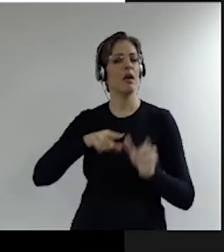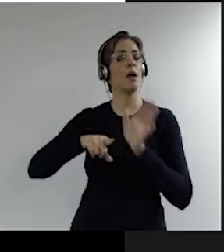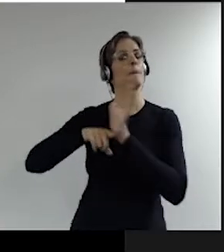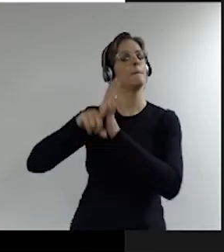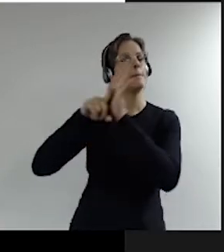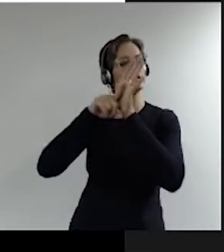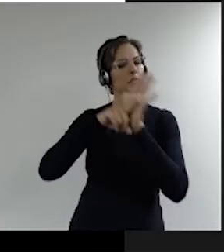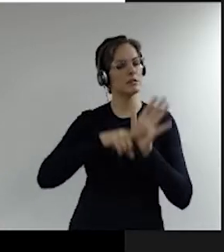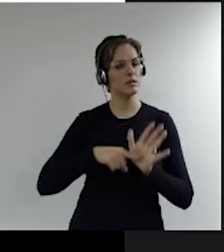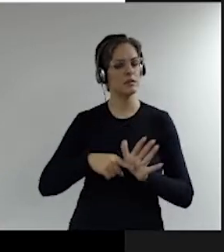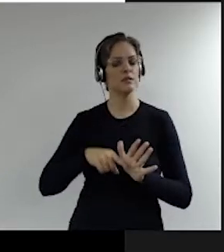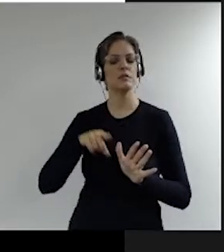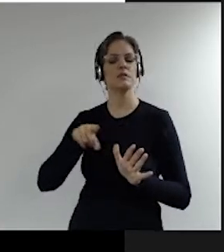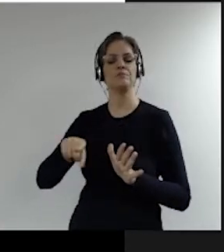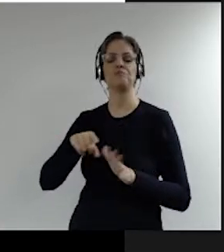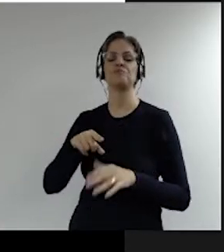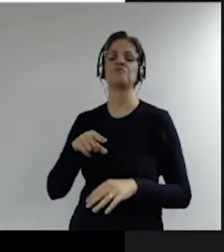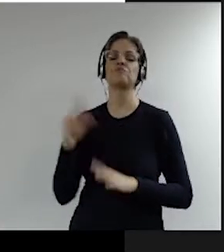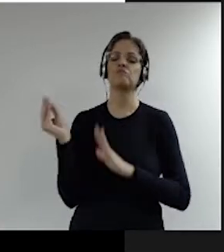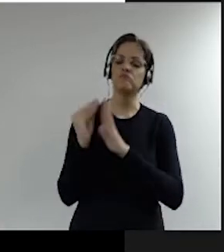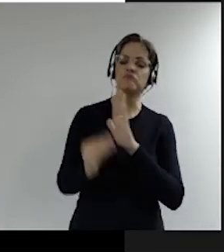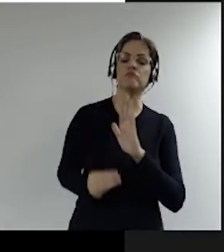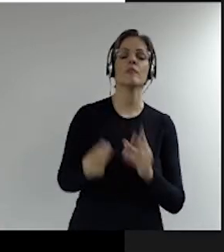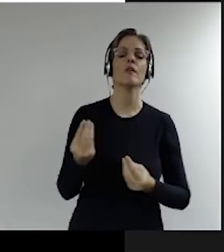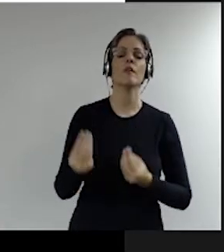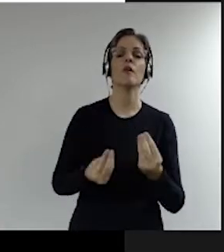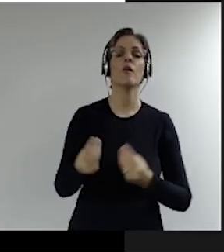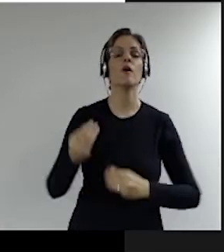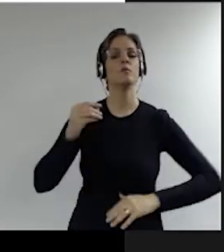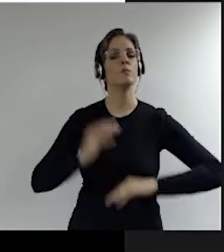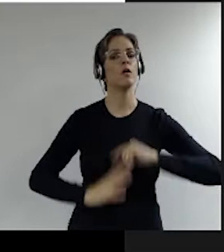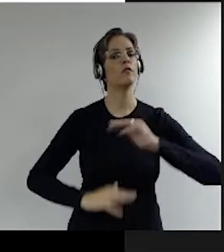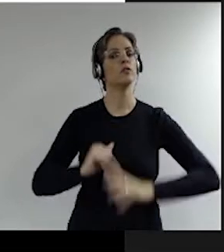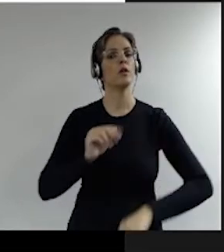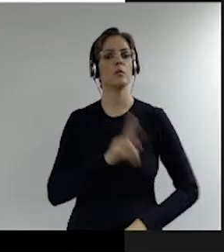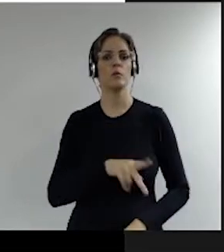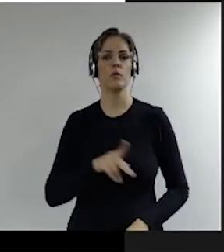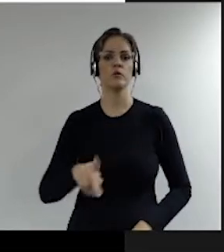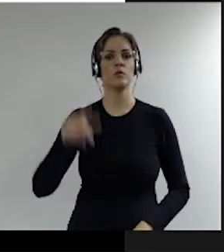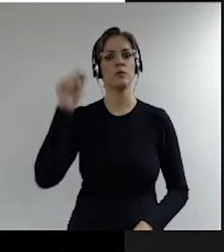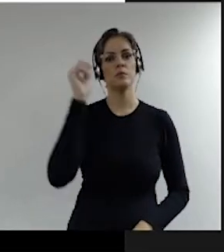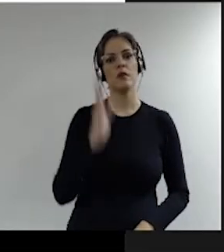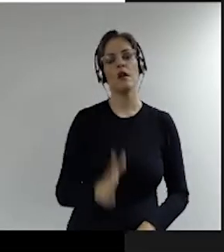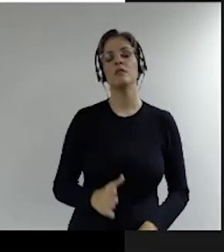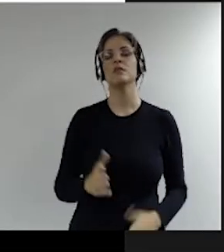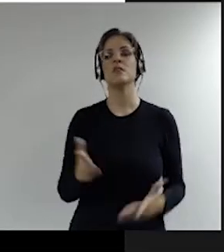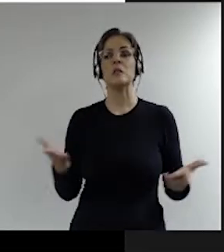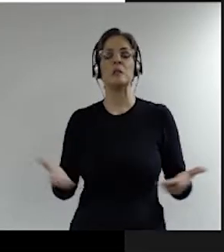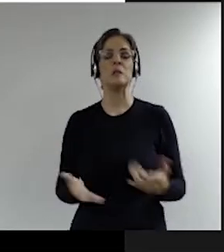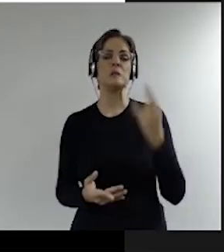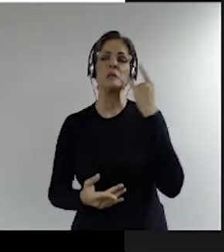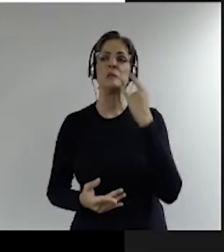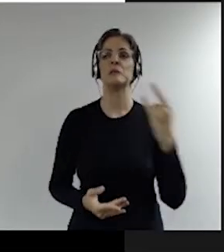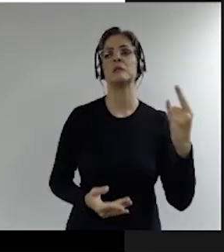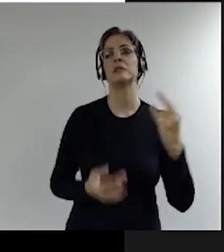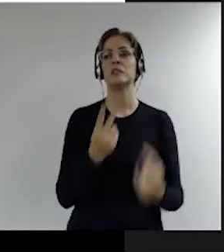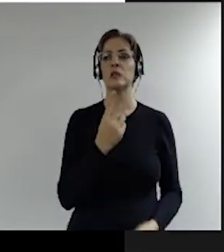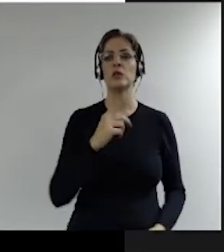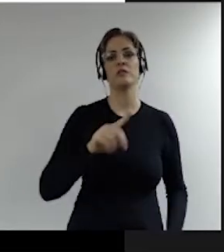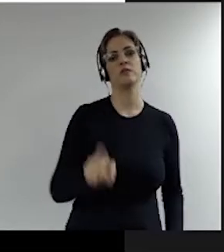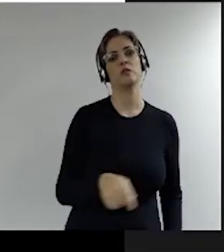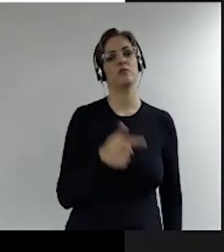é que a carreira do professor no Brasil não só é pouquíssimo atrativa, só 2,7%